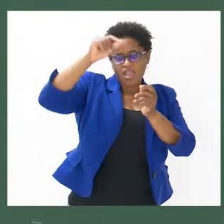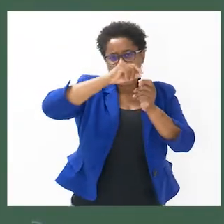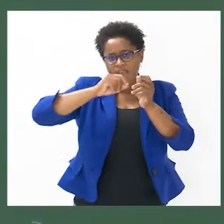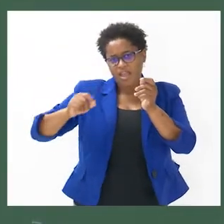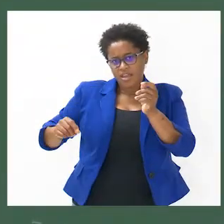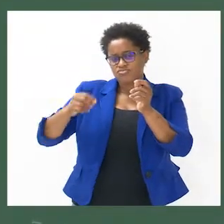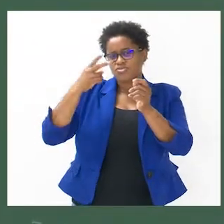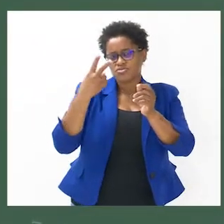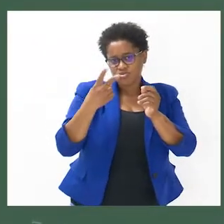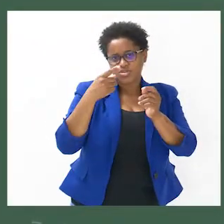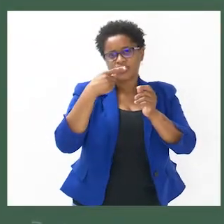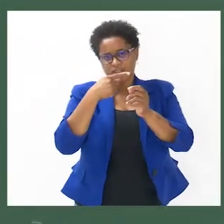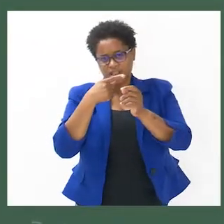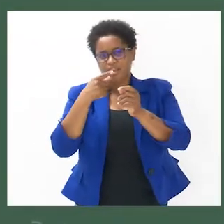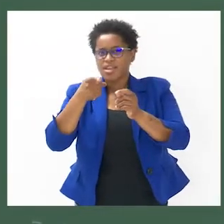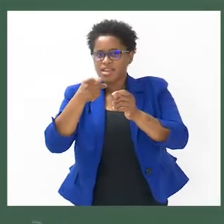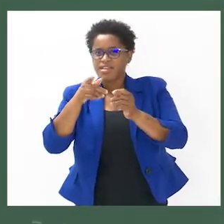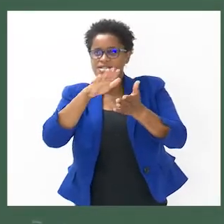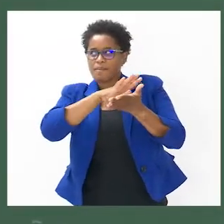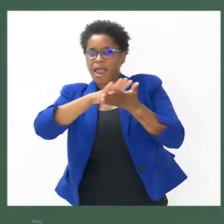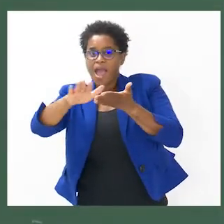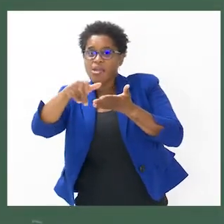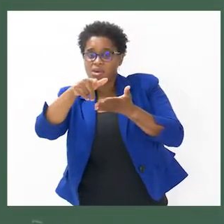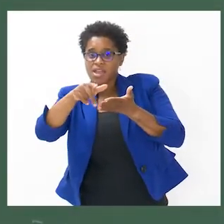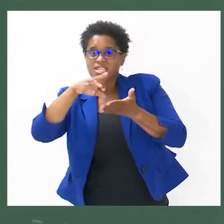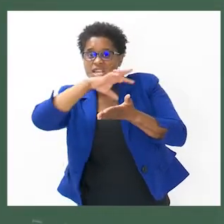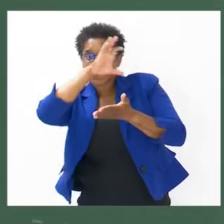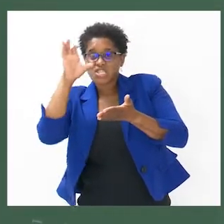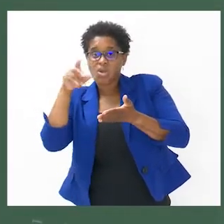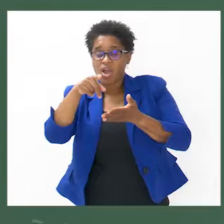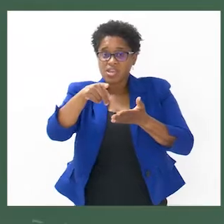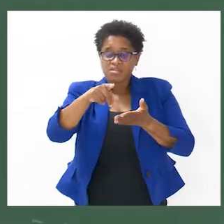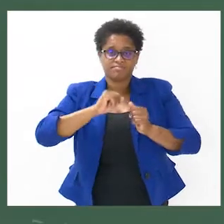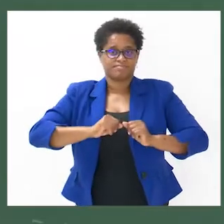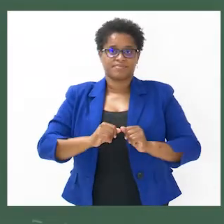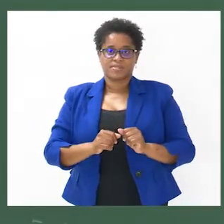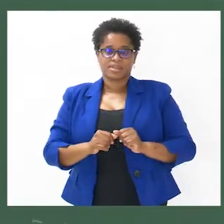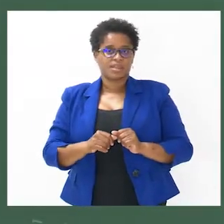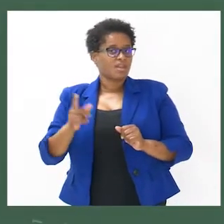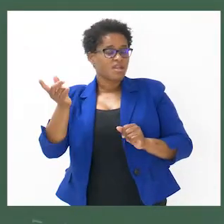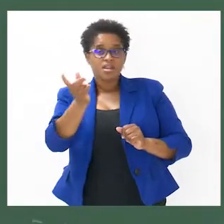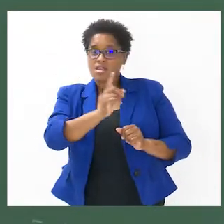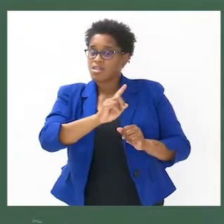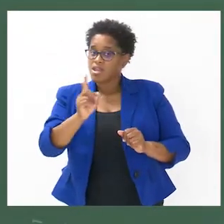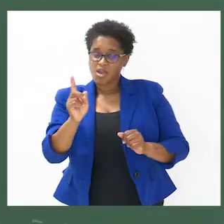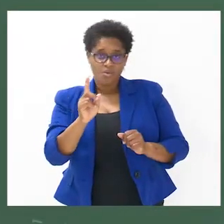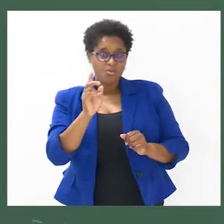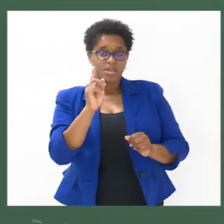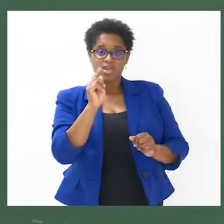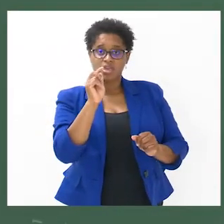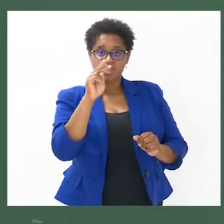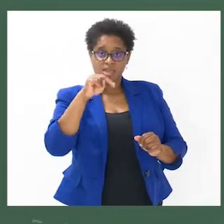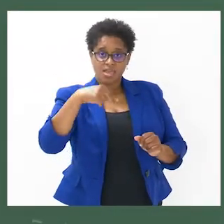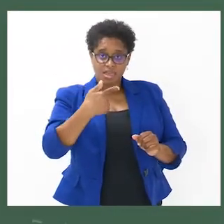semirretas, esse plano aqui, essa região, não é interceptado